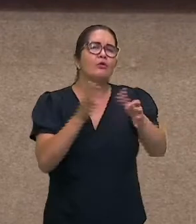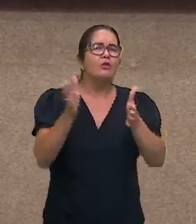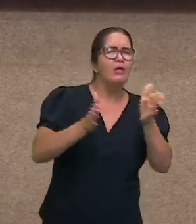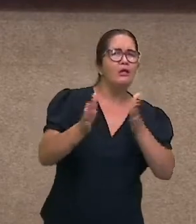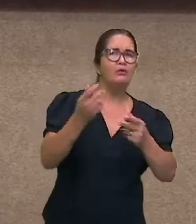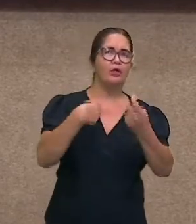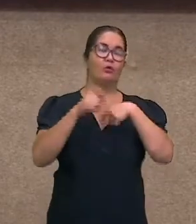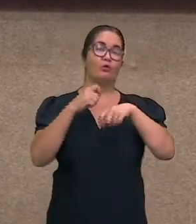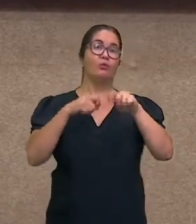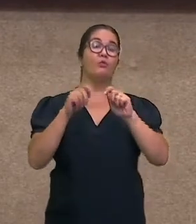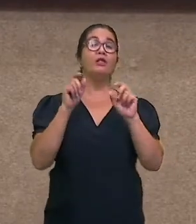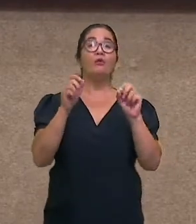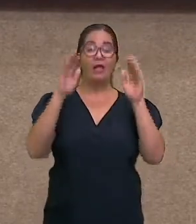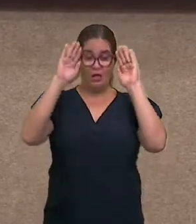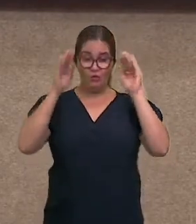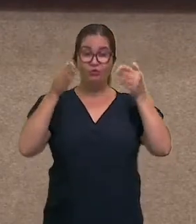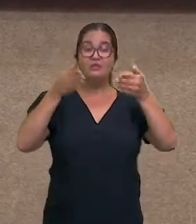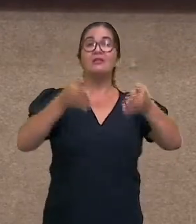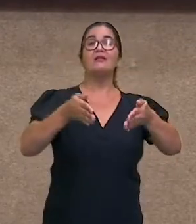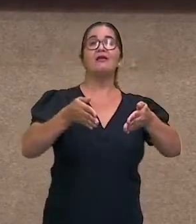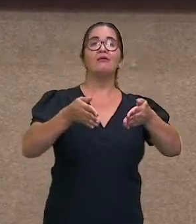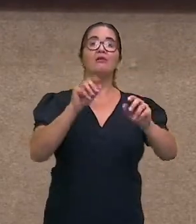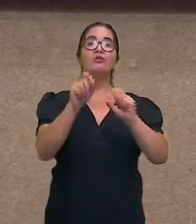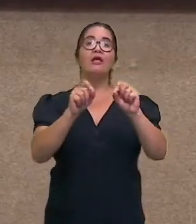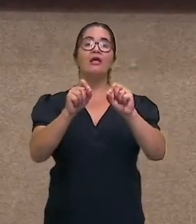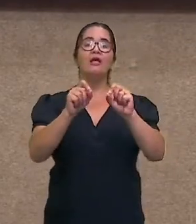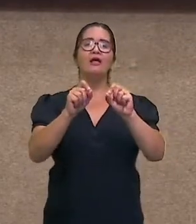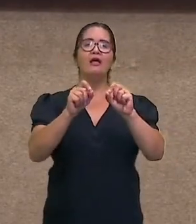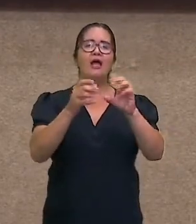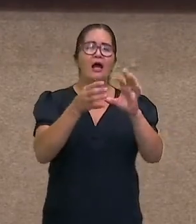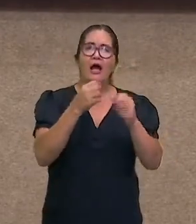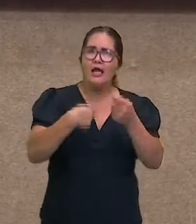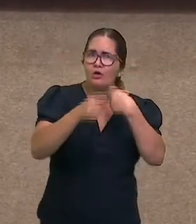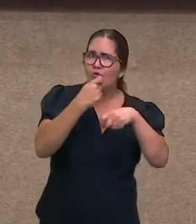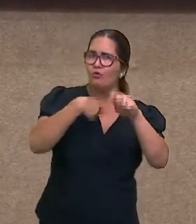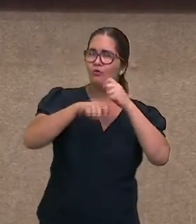ideia central era o estabelecimento de uma economia livre,